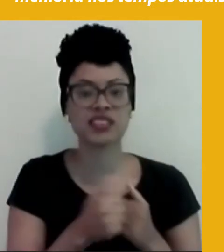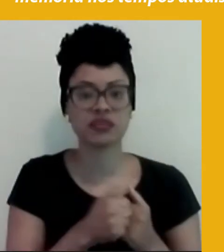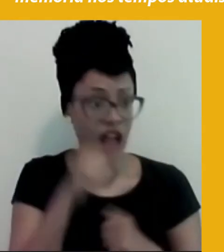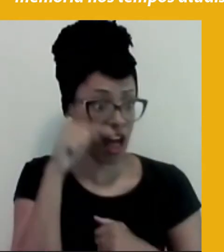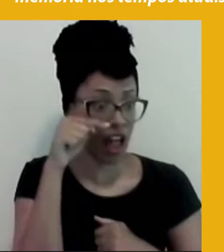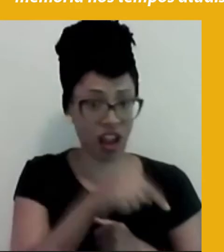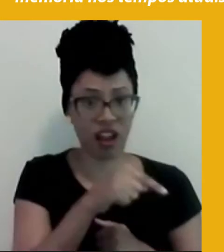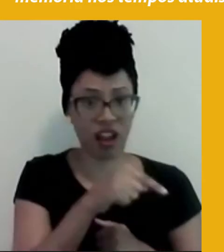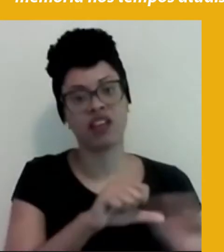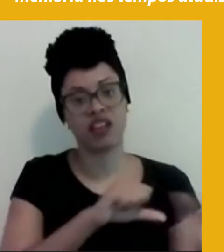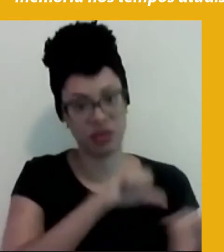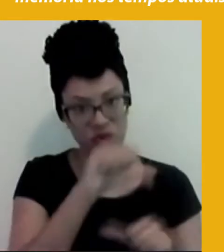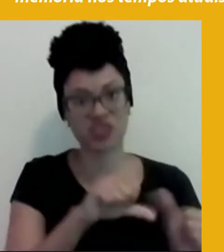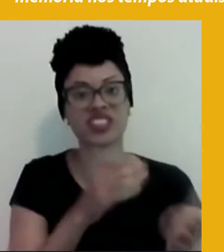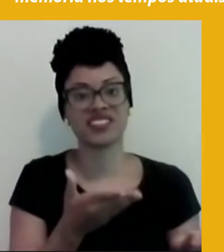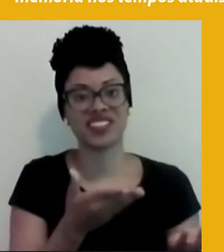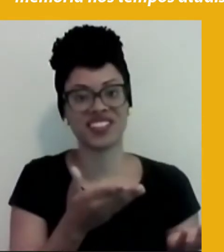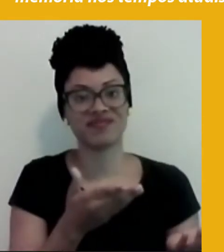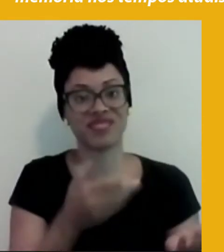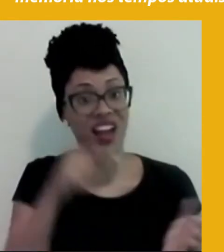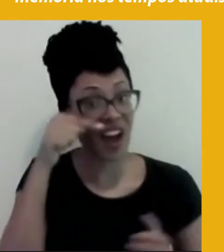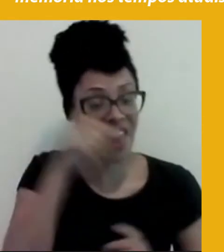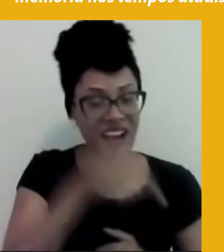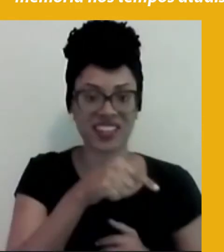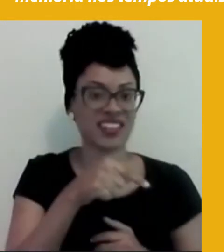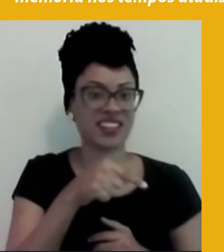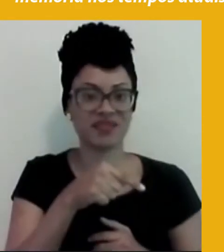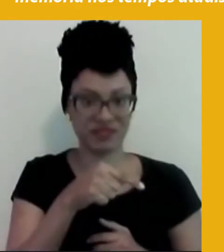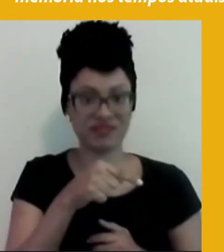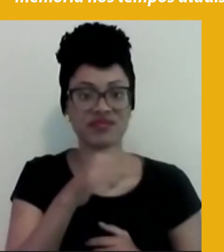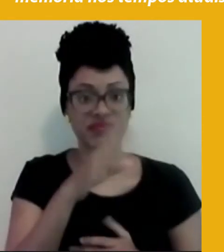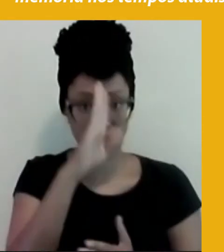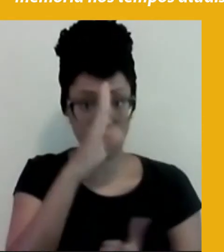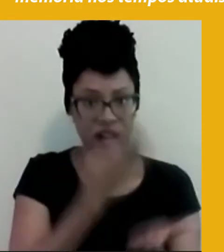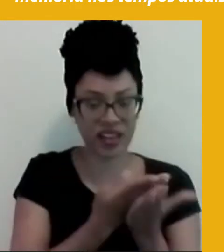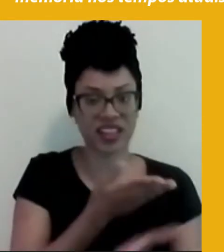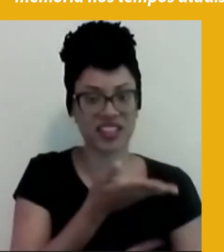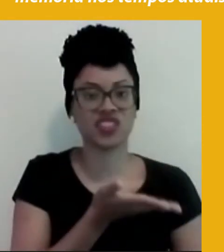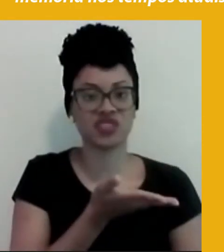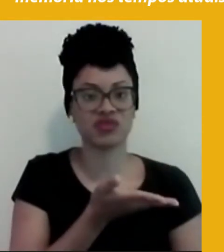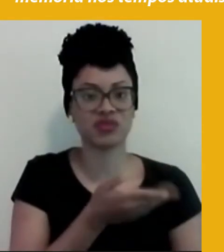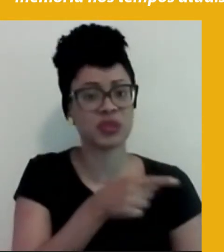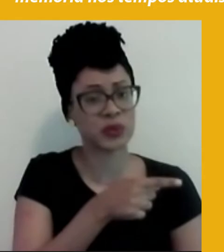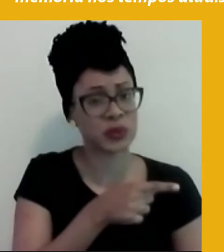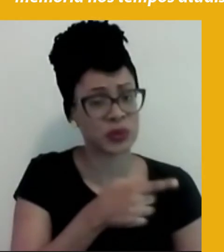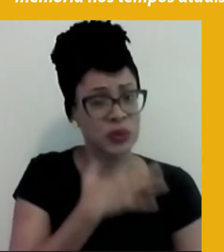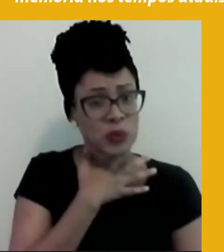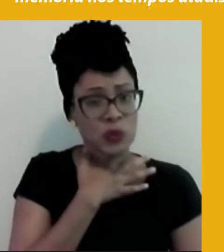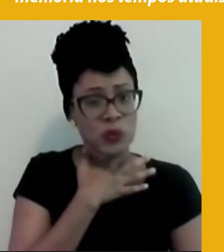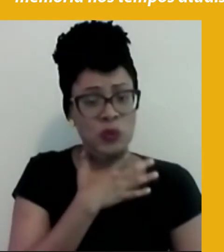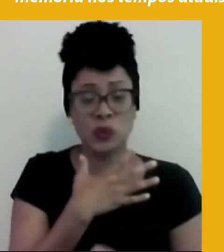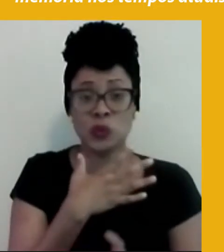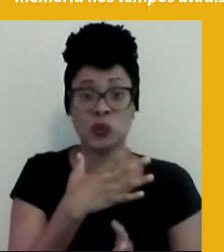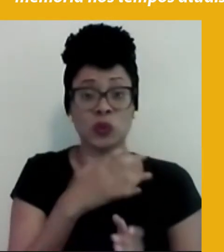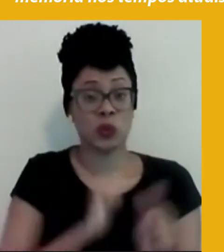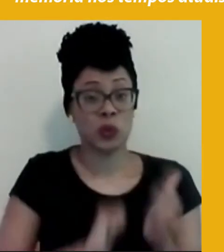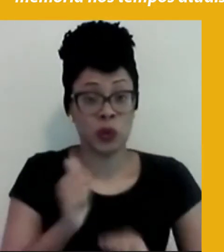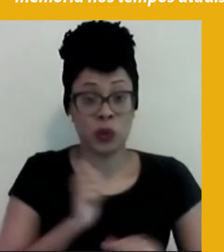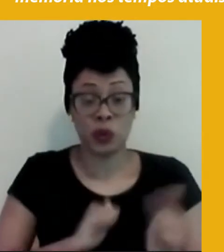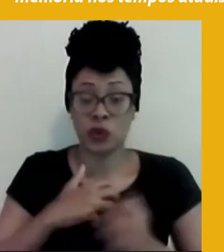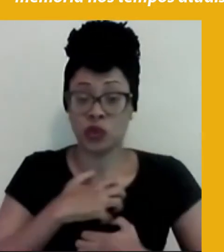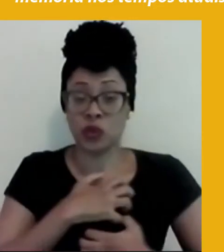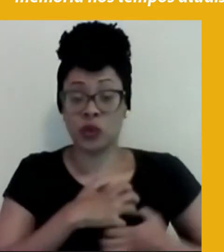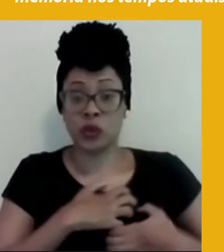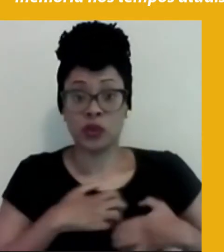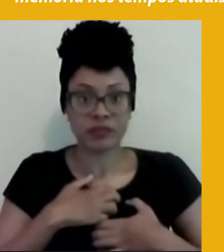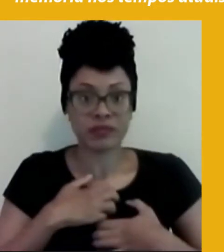numa resistência daqueles que, de fato, estão cada vez mais sufocados. A gente fica muitas vezes pensando, mas